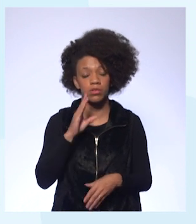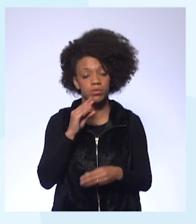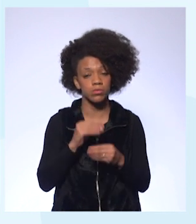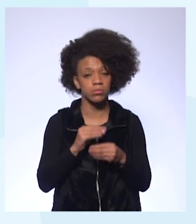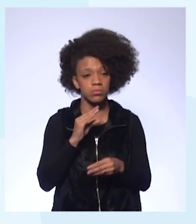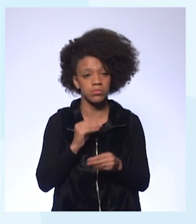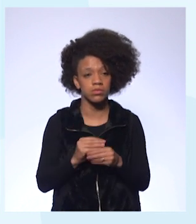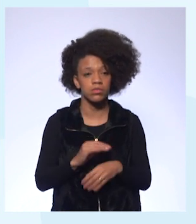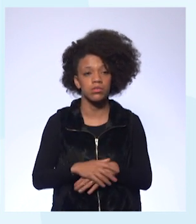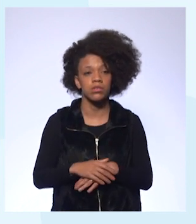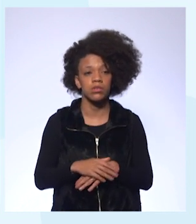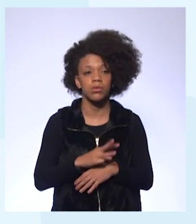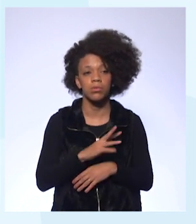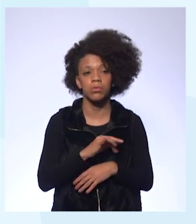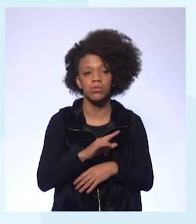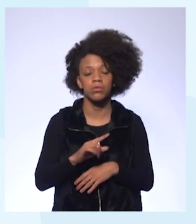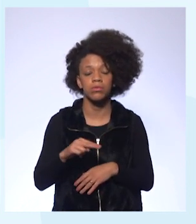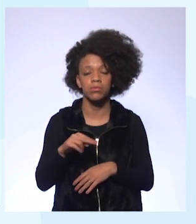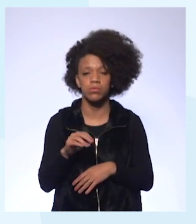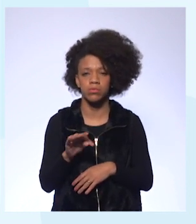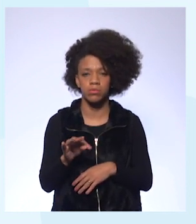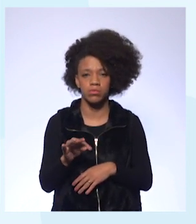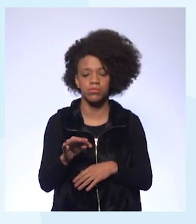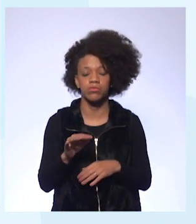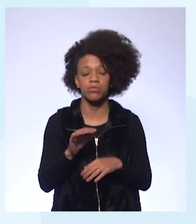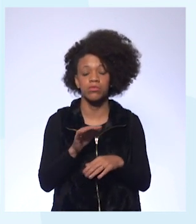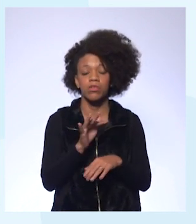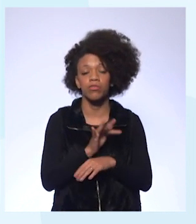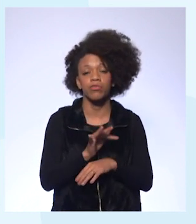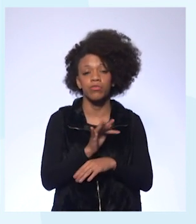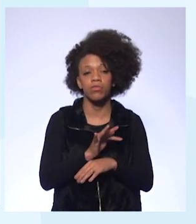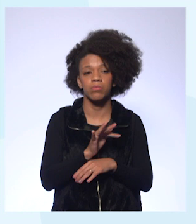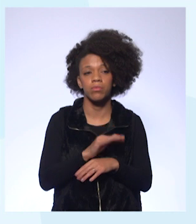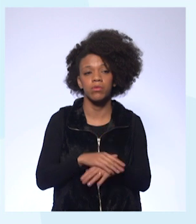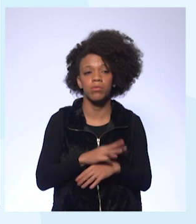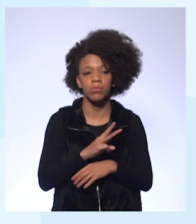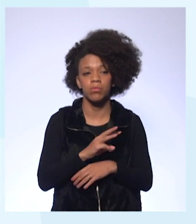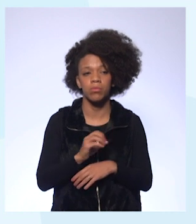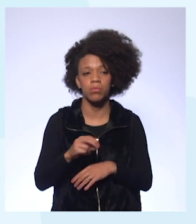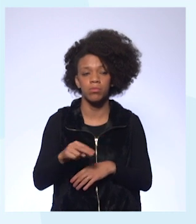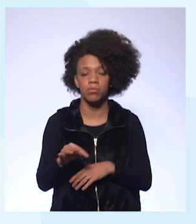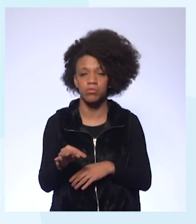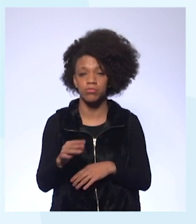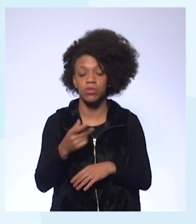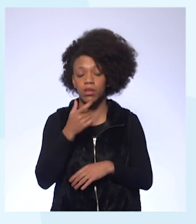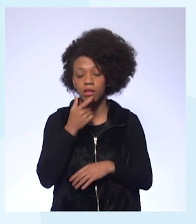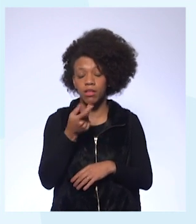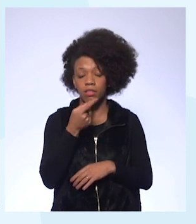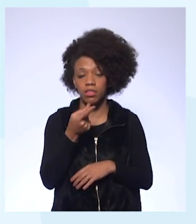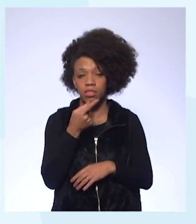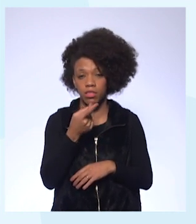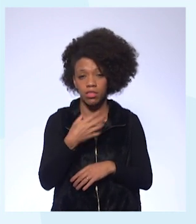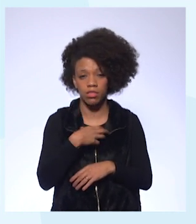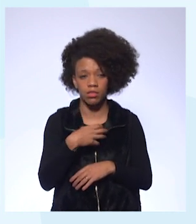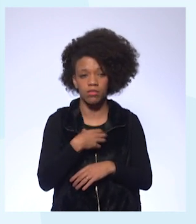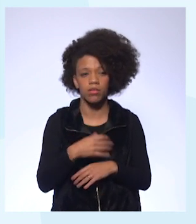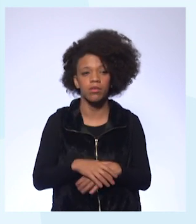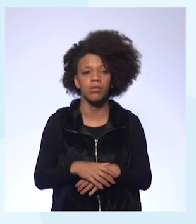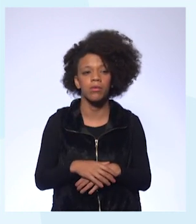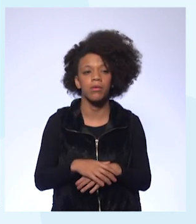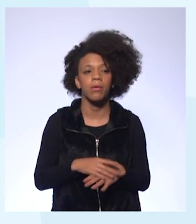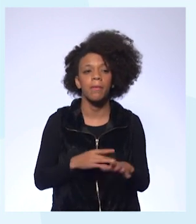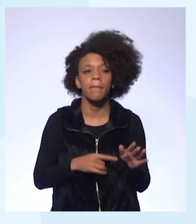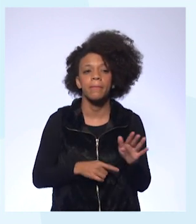você vai usar em texto formal o ontem na fala tá para fazer pergunta a gente pega e coloca o eu